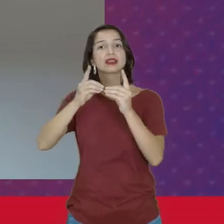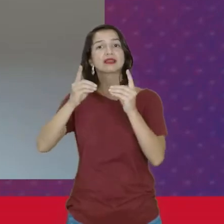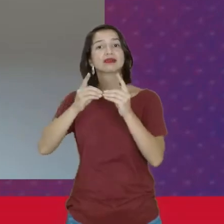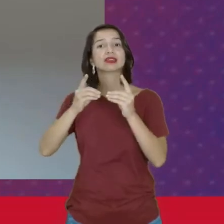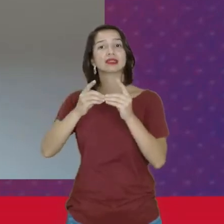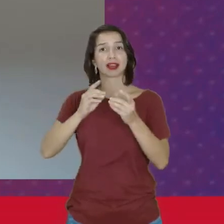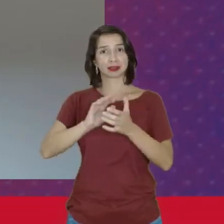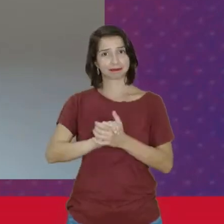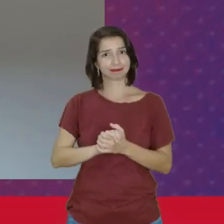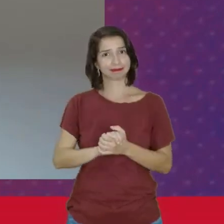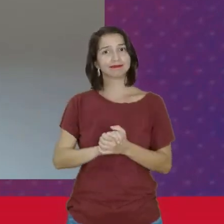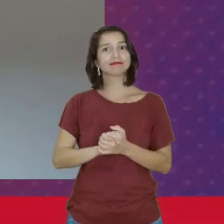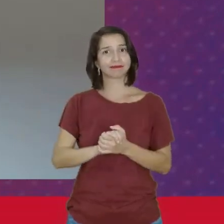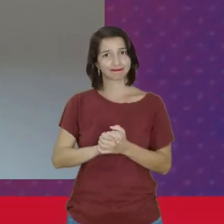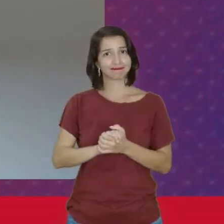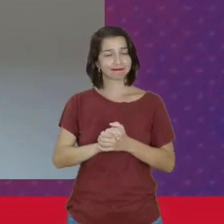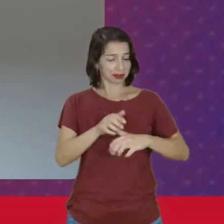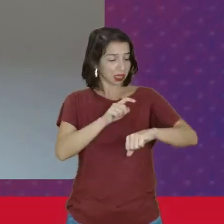Chega-se em casa,